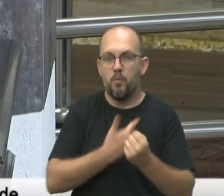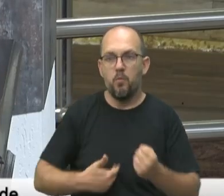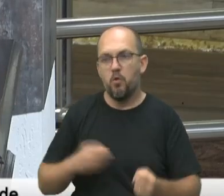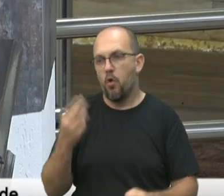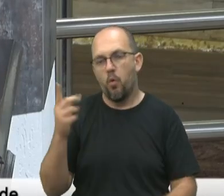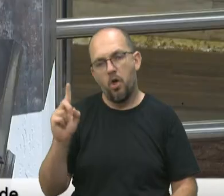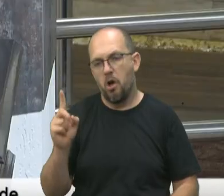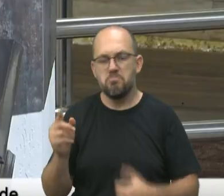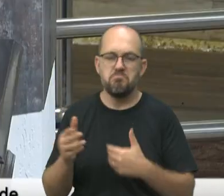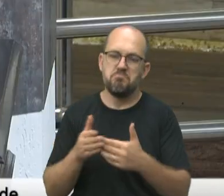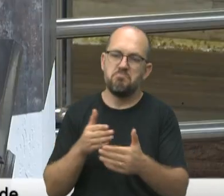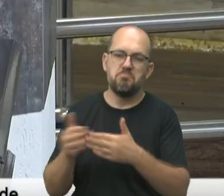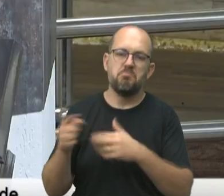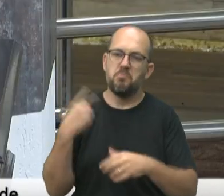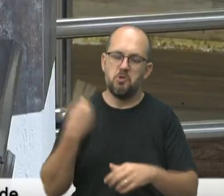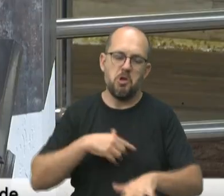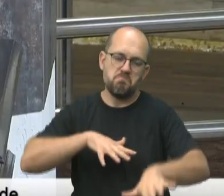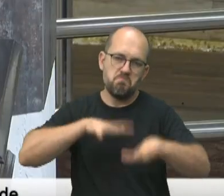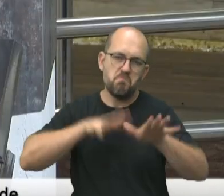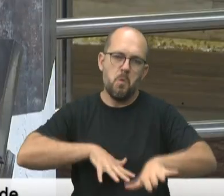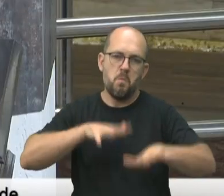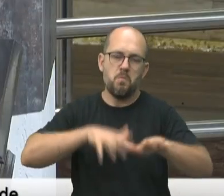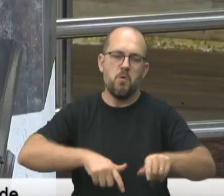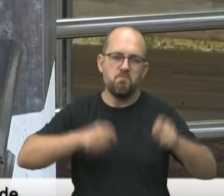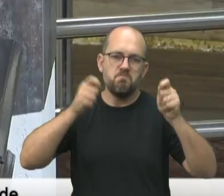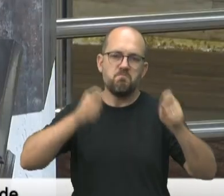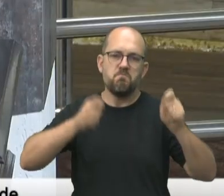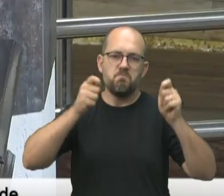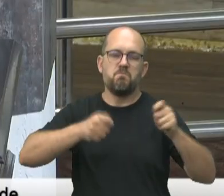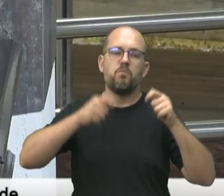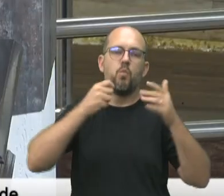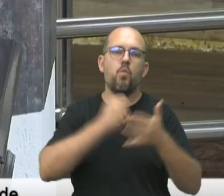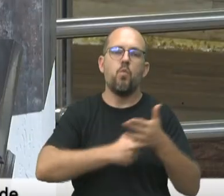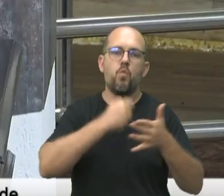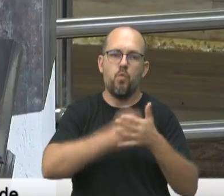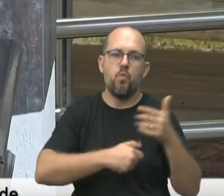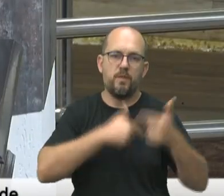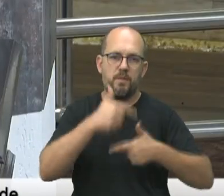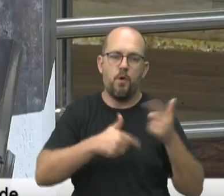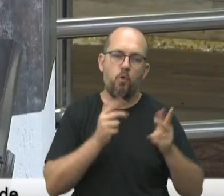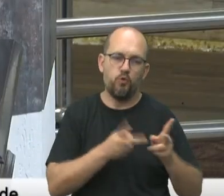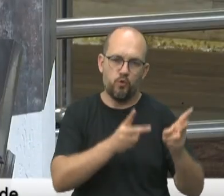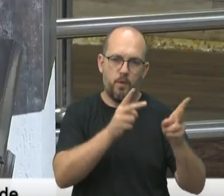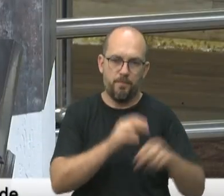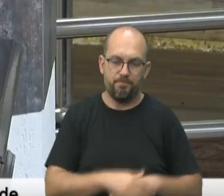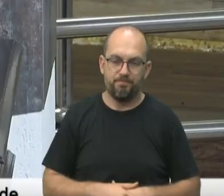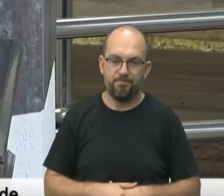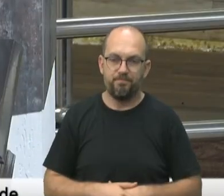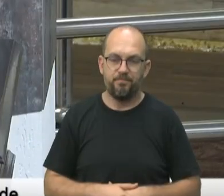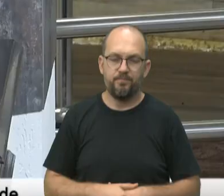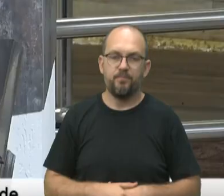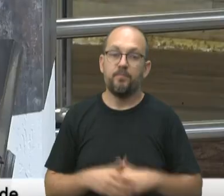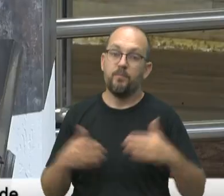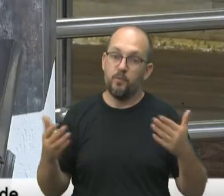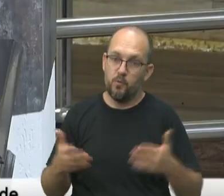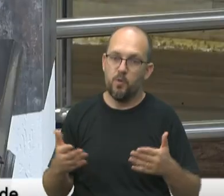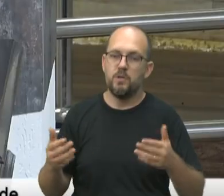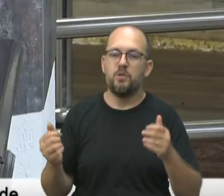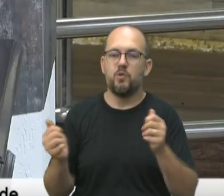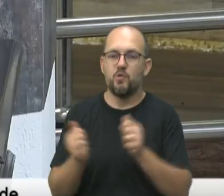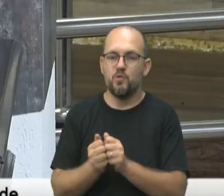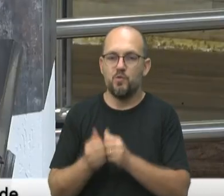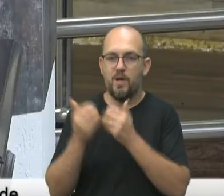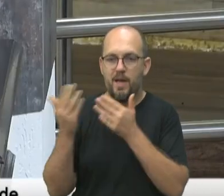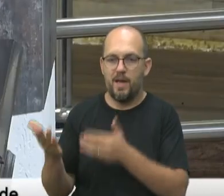ia continuar os nossos trabalhos. E desde então estamos aí com a nossa